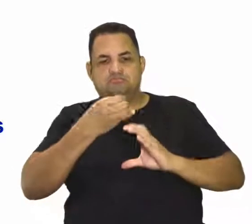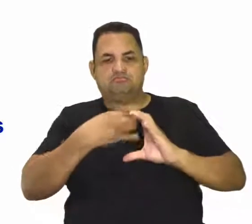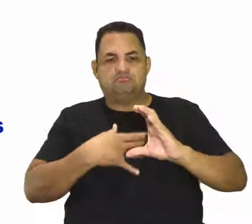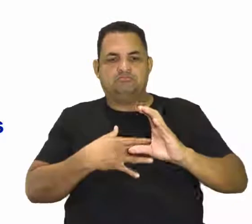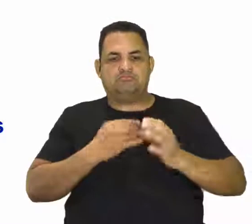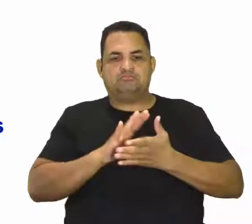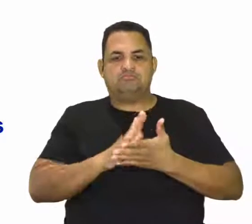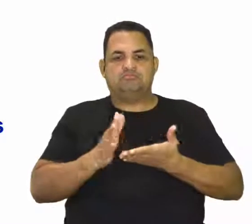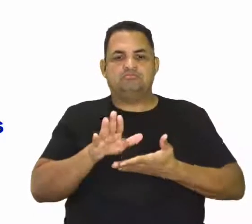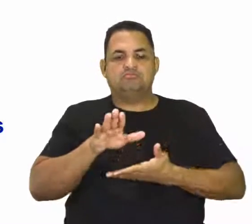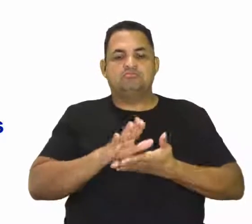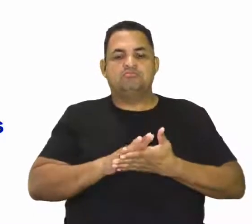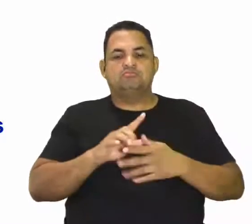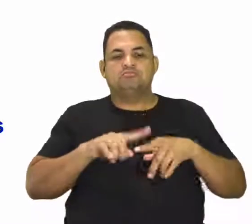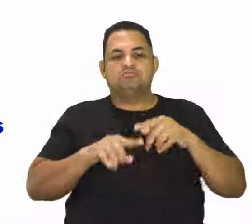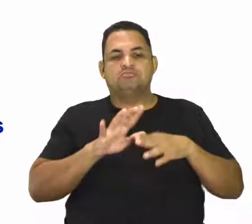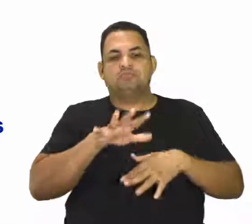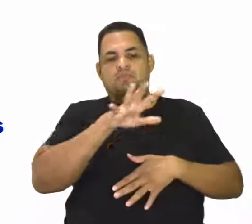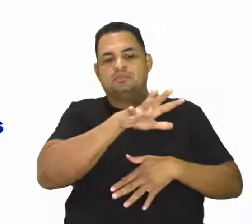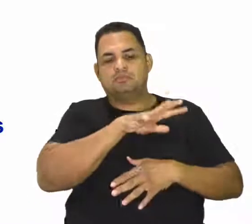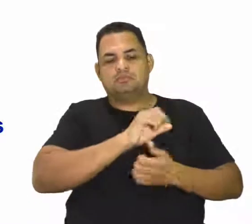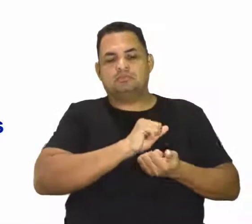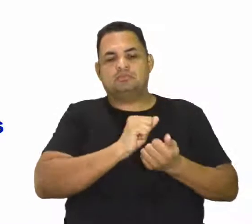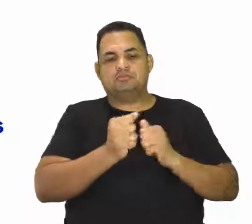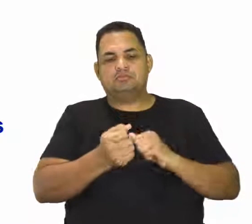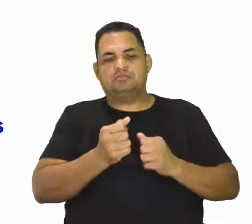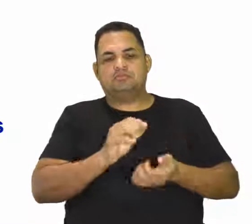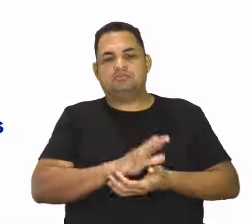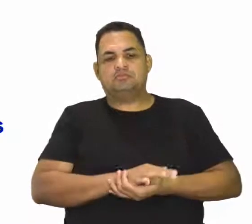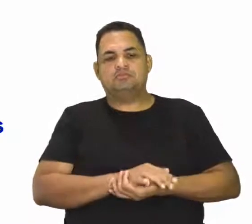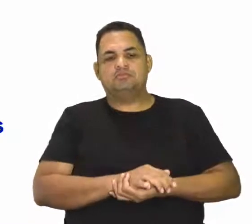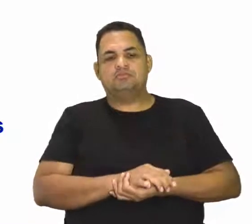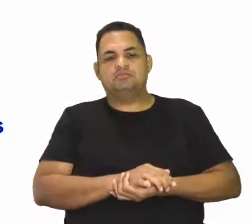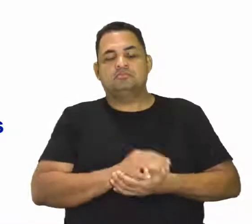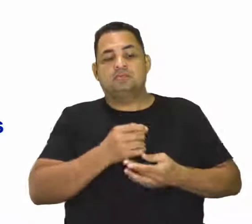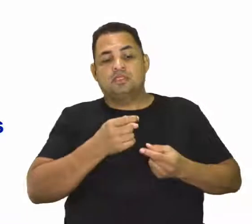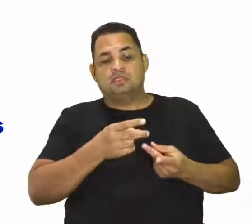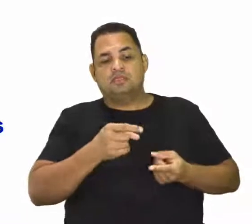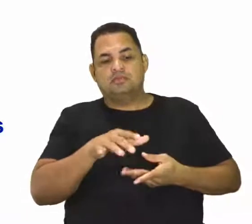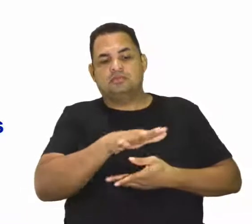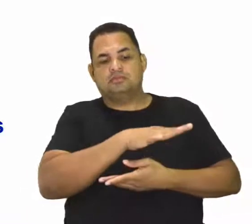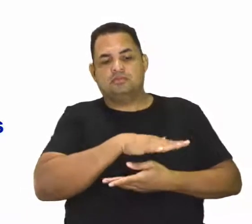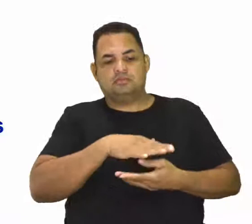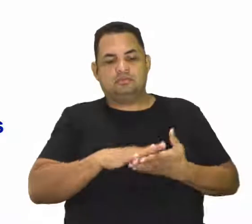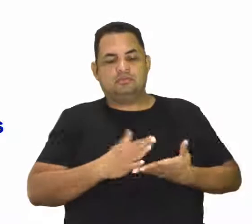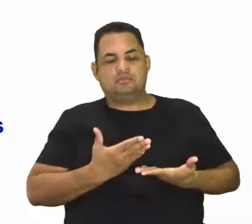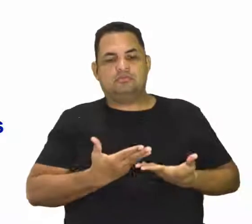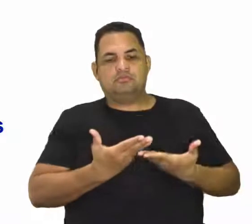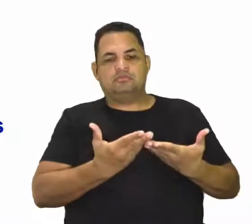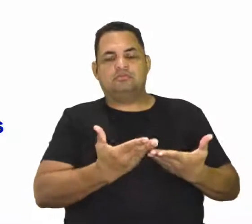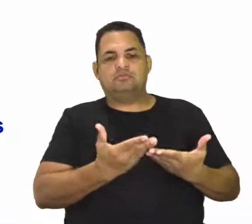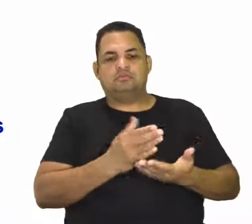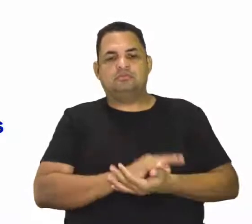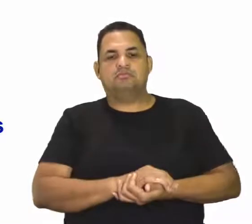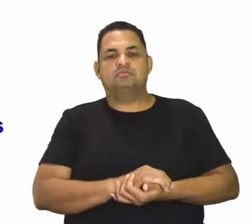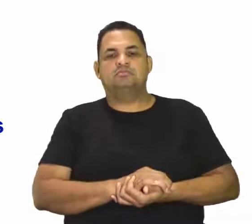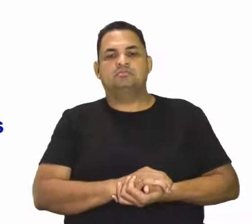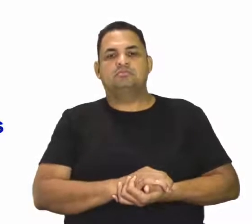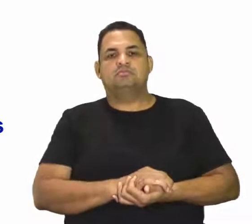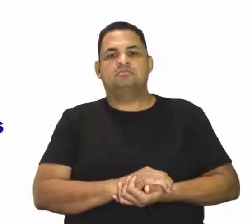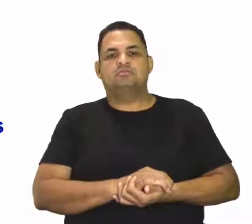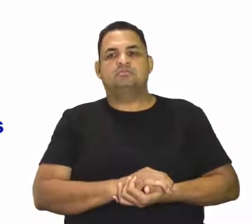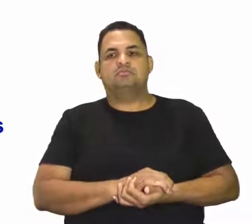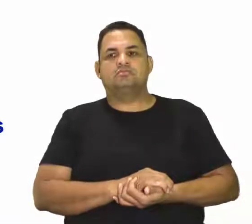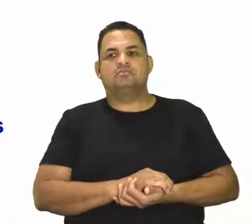características dos componentes adequados para a região, mercado, que vão ser atendidos. Mas nisso, olha